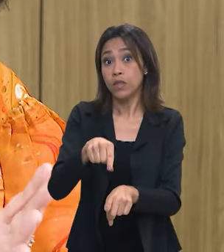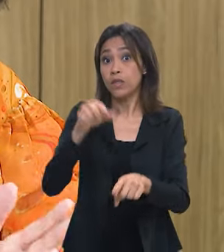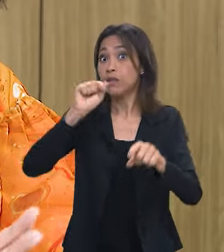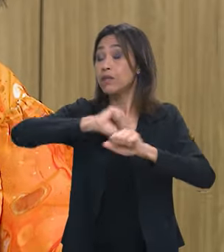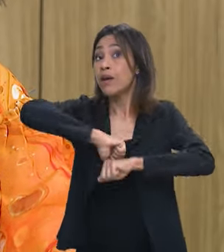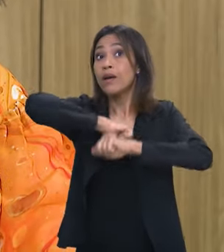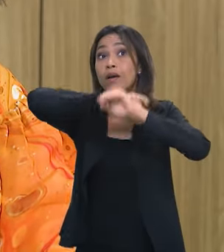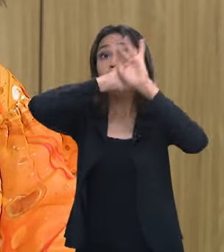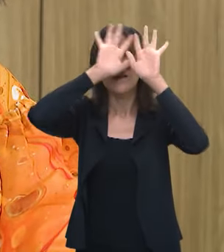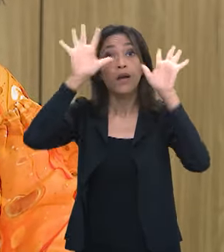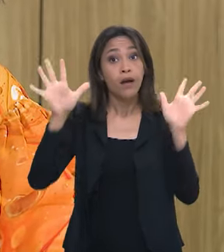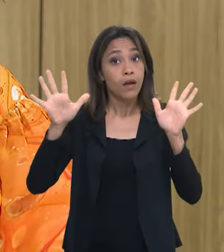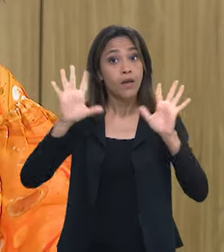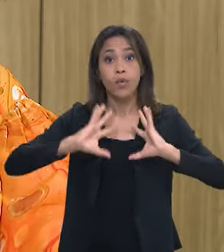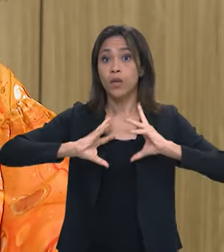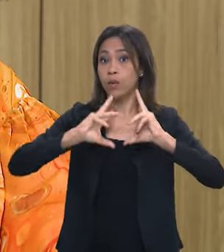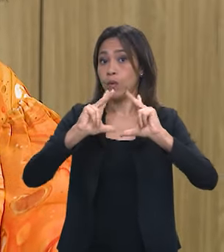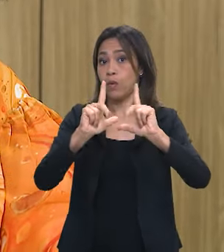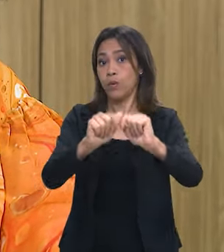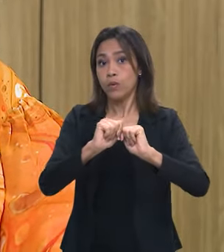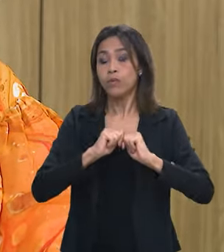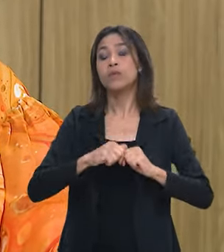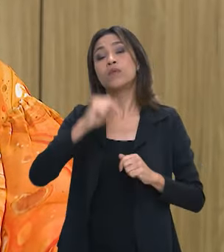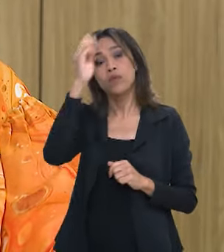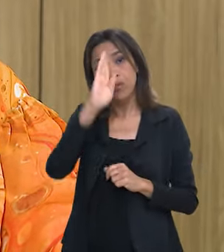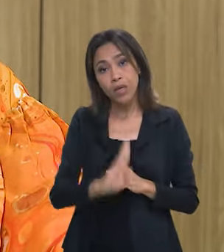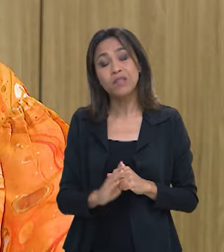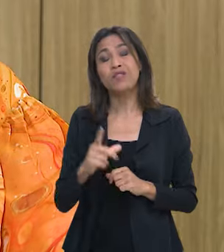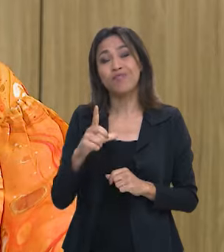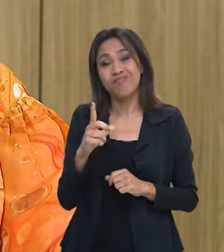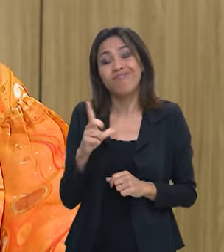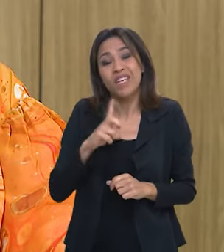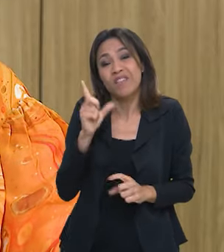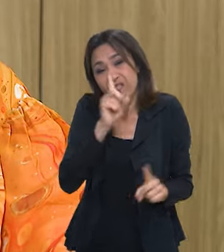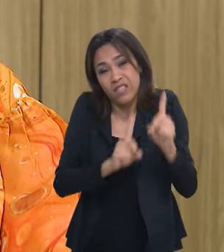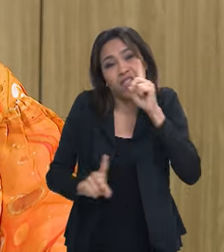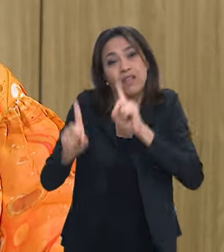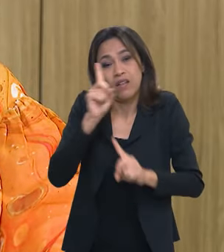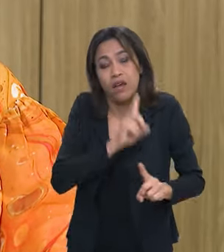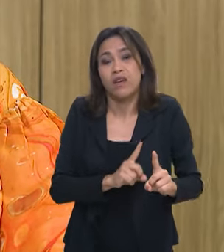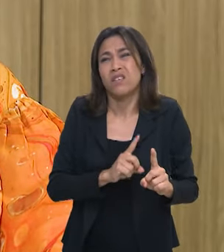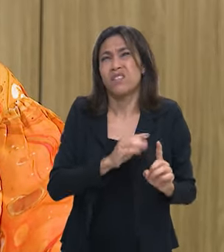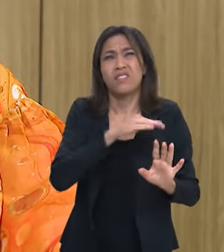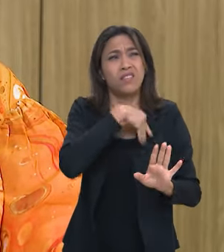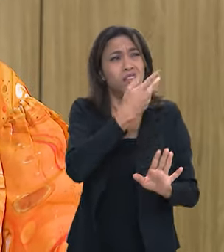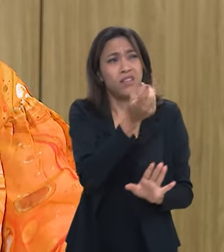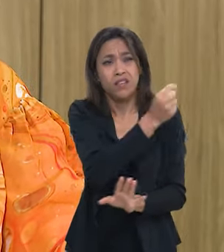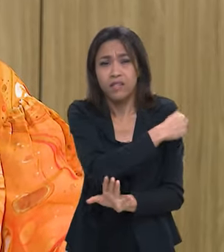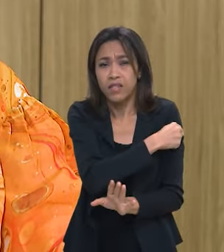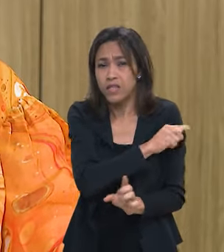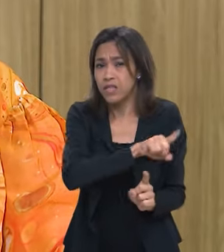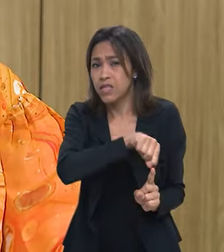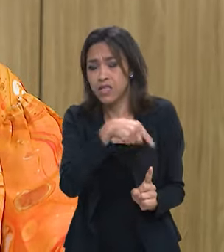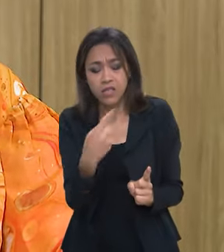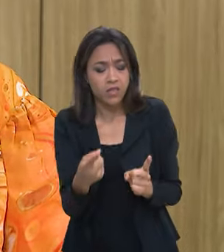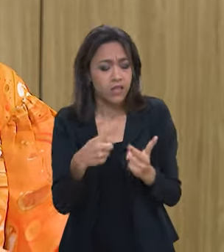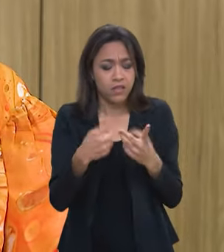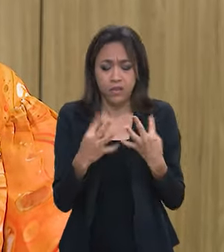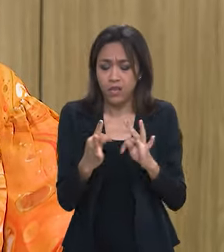clara, eu creio, para a população, quanto o Brasil foi vulnerável, desde vacinas até